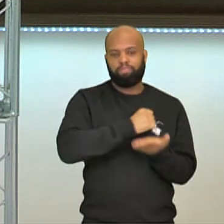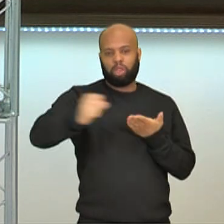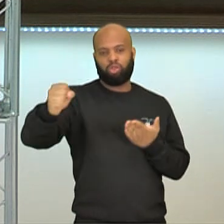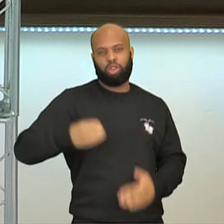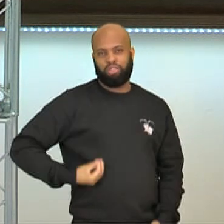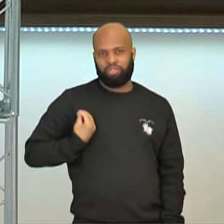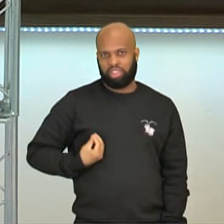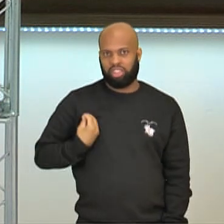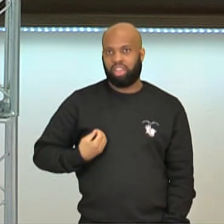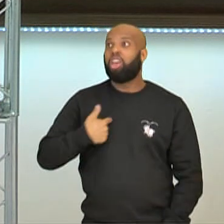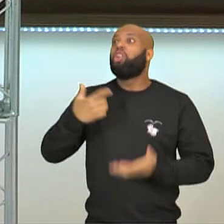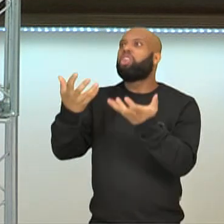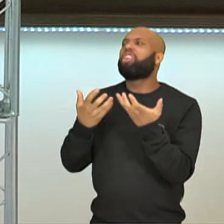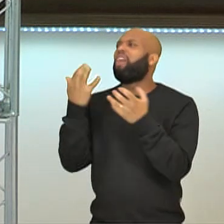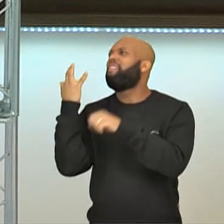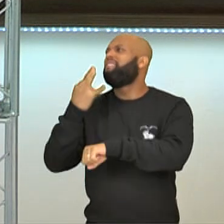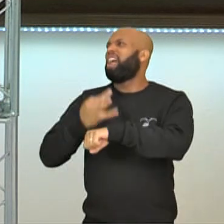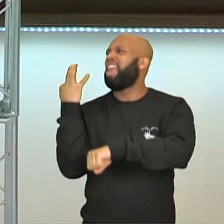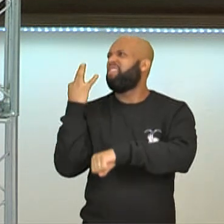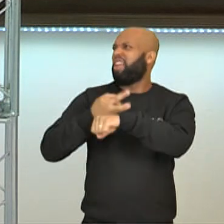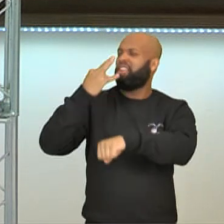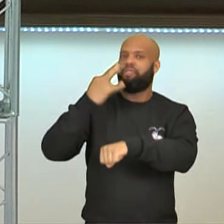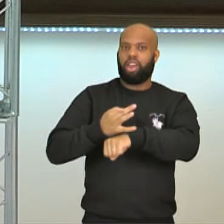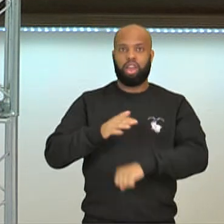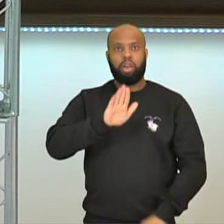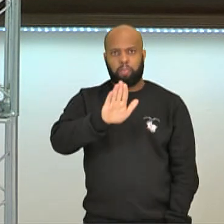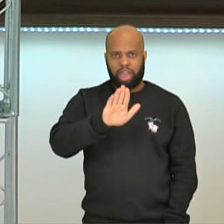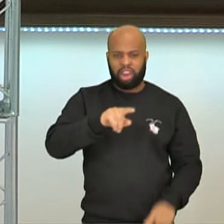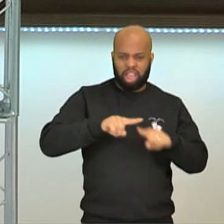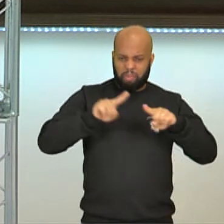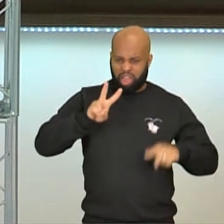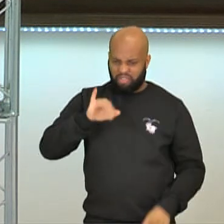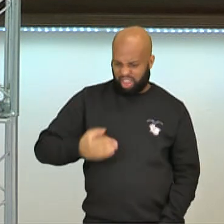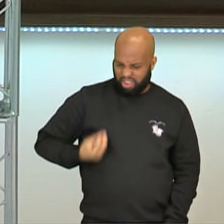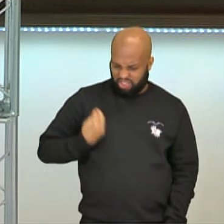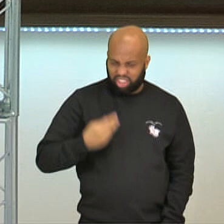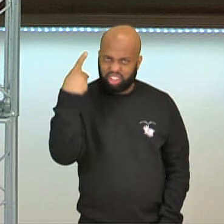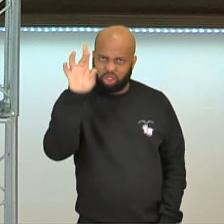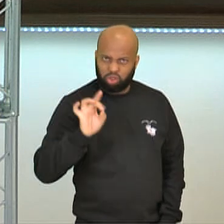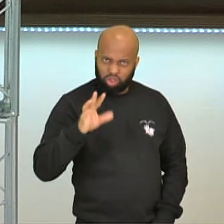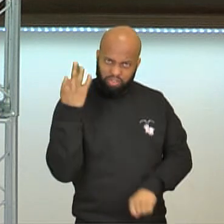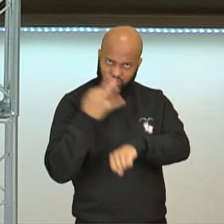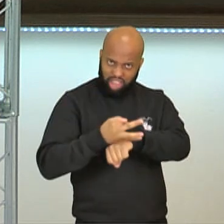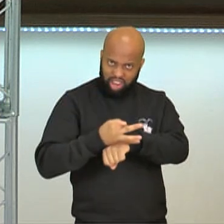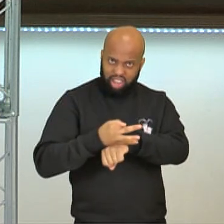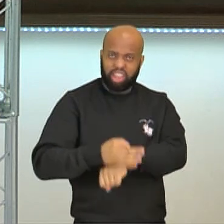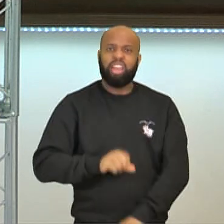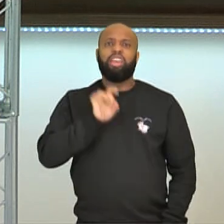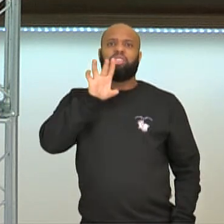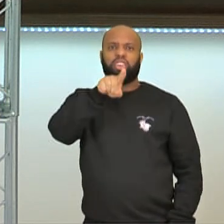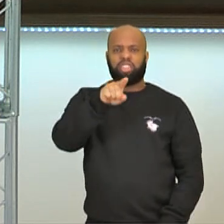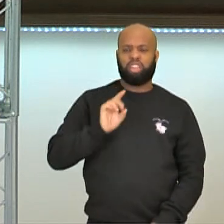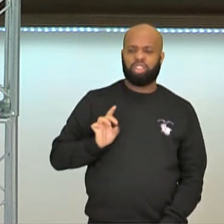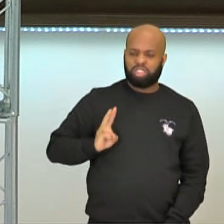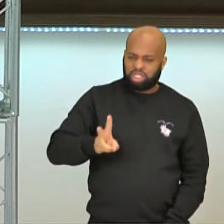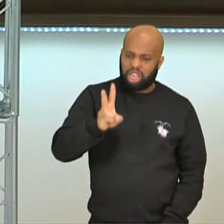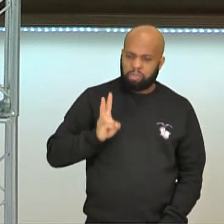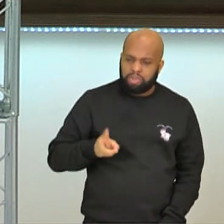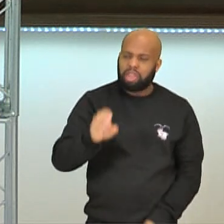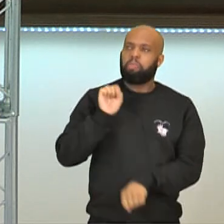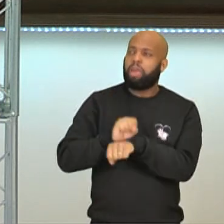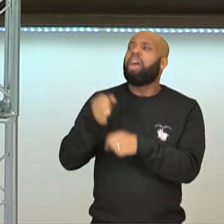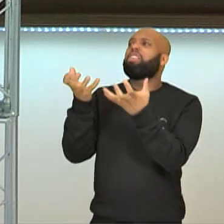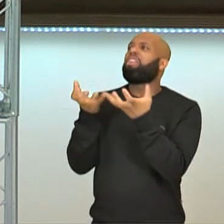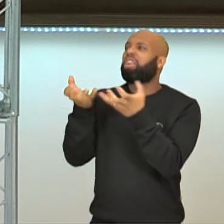Eu quero muito ter férias. E aí você vai viver só nas férias? Se você ficar sempre esperando férias, esperando férias,